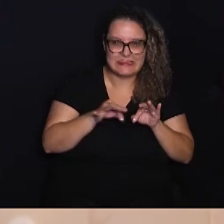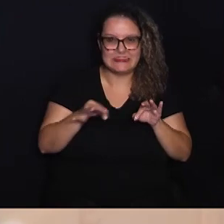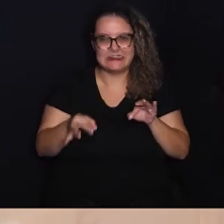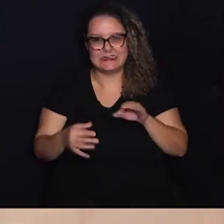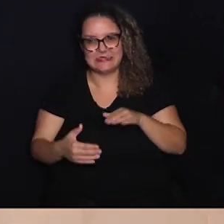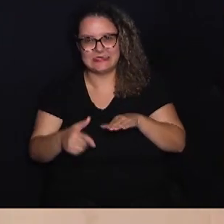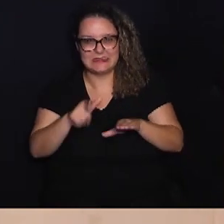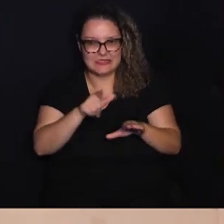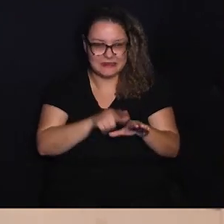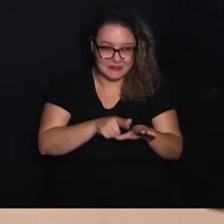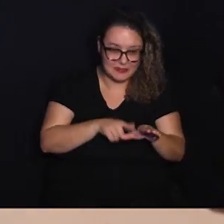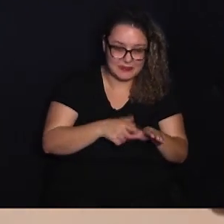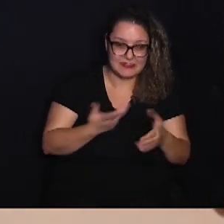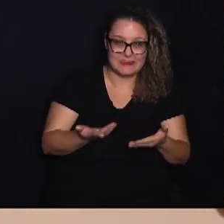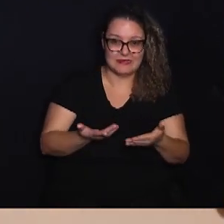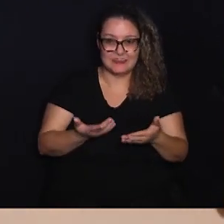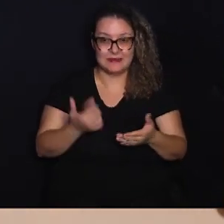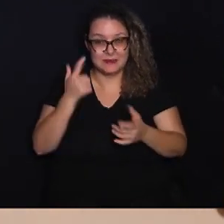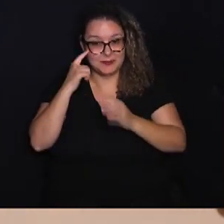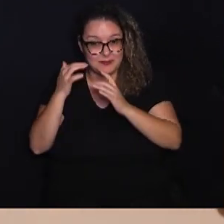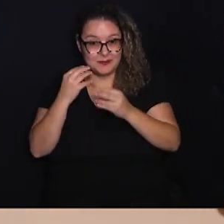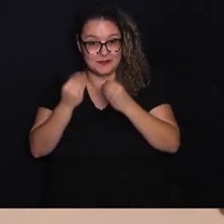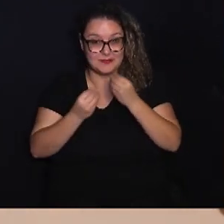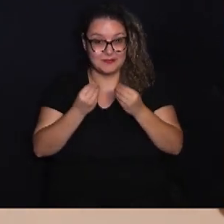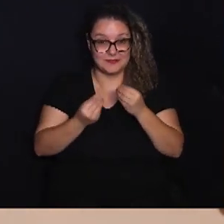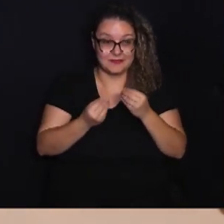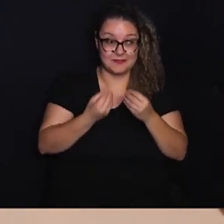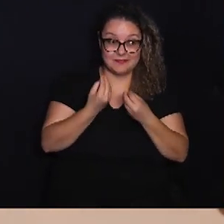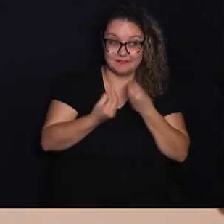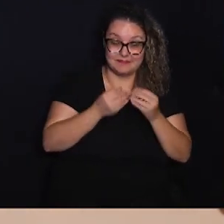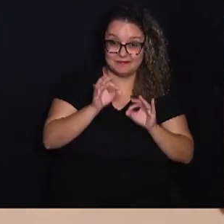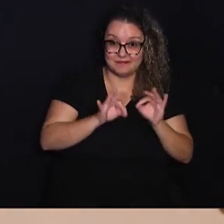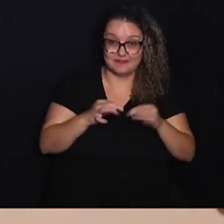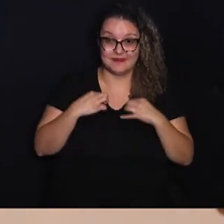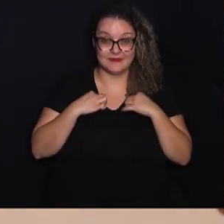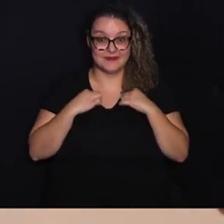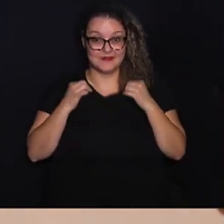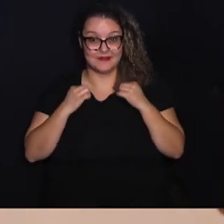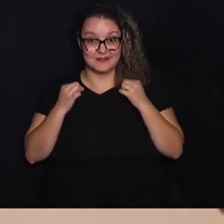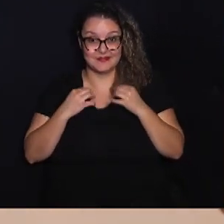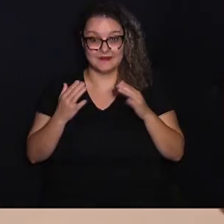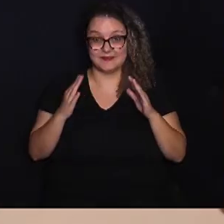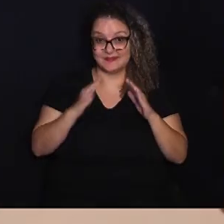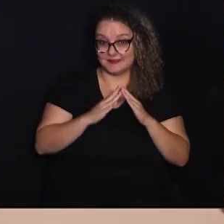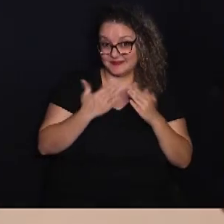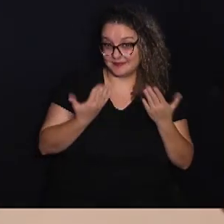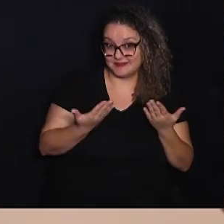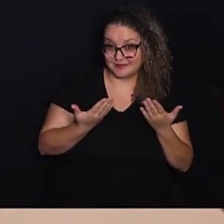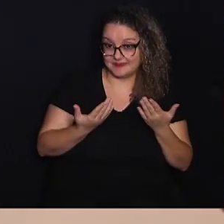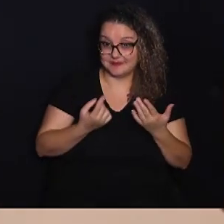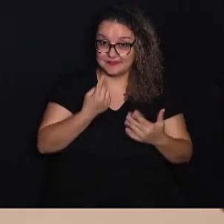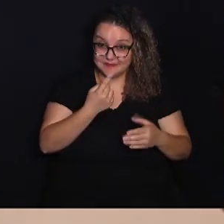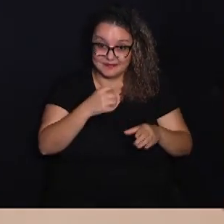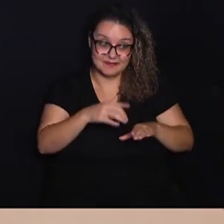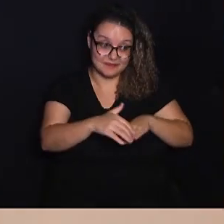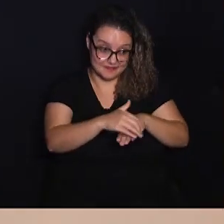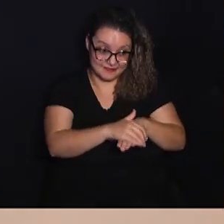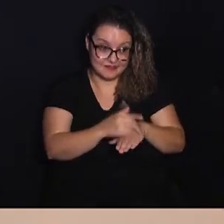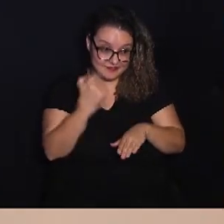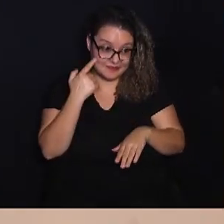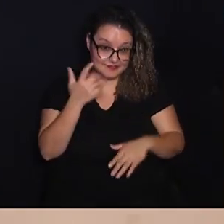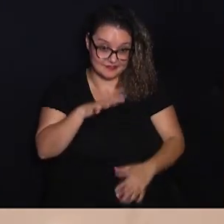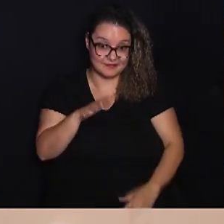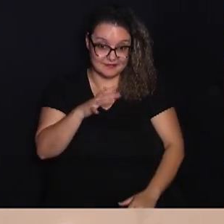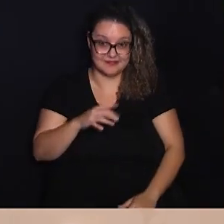pés. Aí começa a pensar, né, como é que é fazer um projeto de uma roupa, de uma casa. A partir de um chinelo dá para ter ideia de tudo isso, não